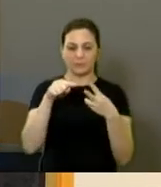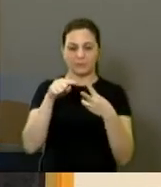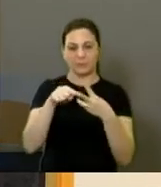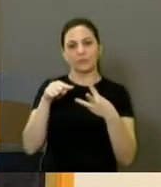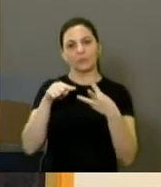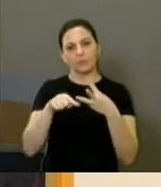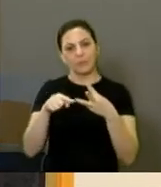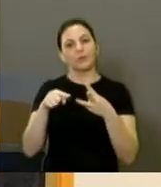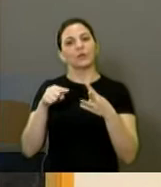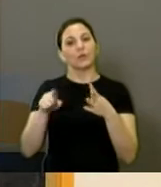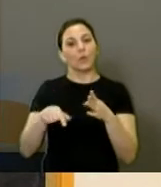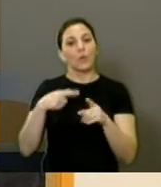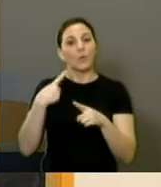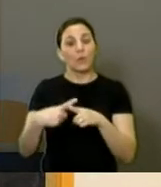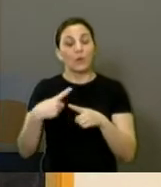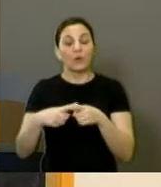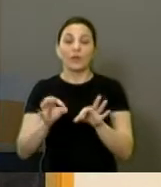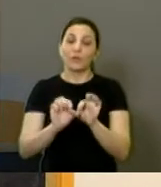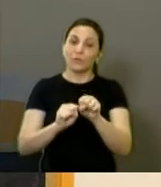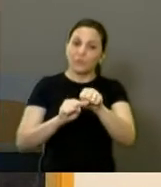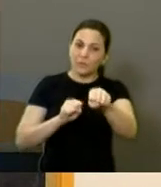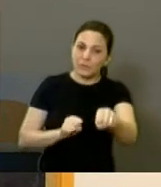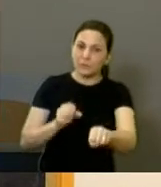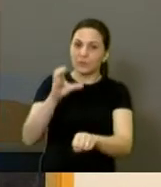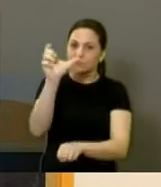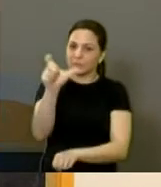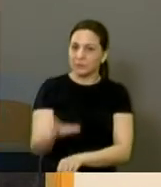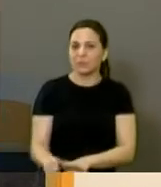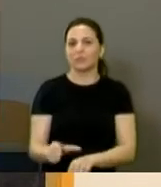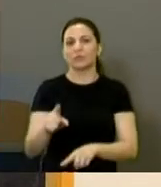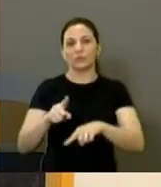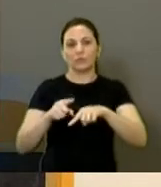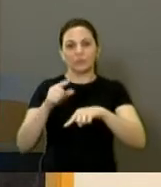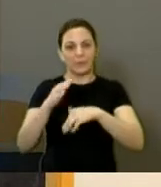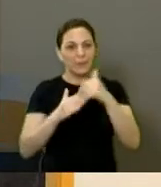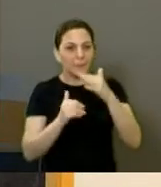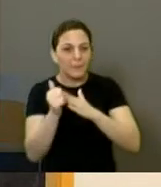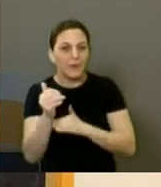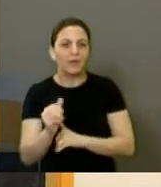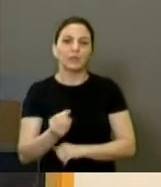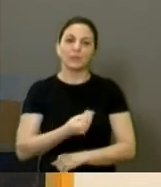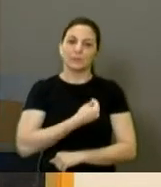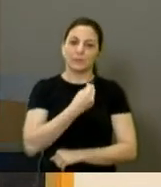ser cidadãos efetivos e participarem da nossa comunidade.